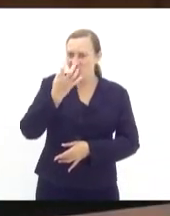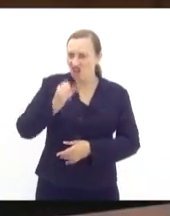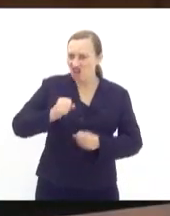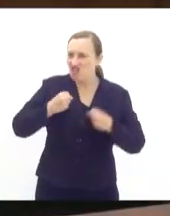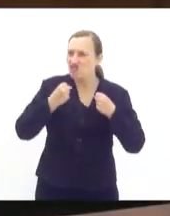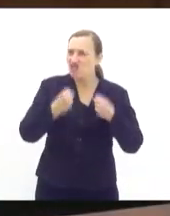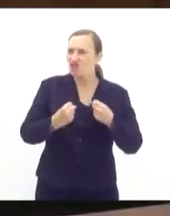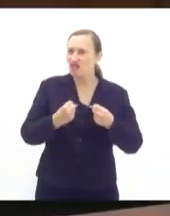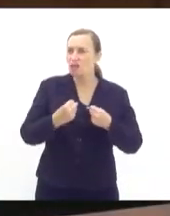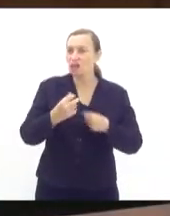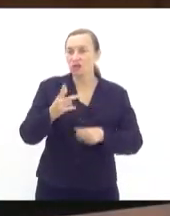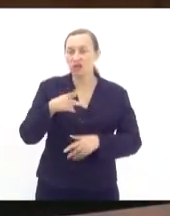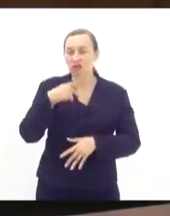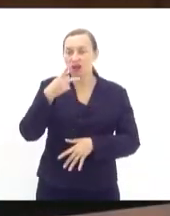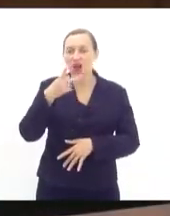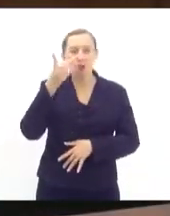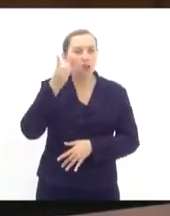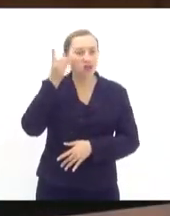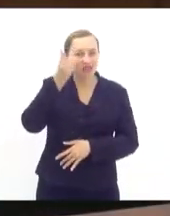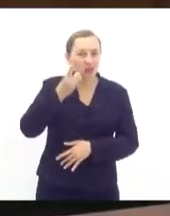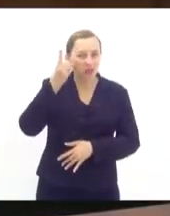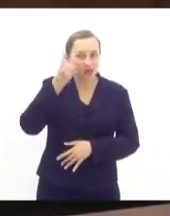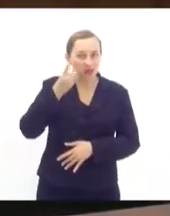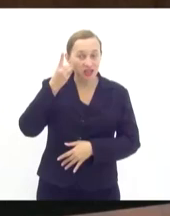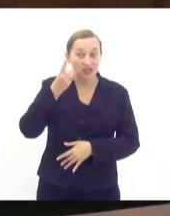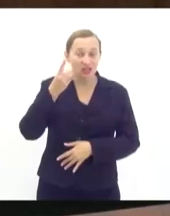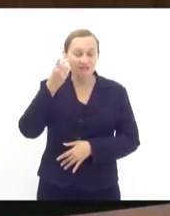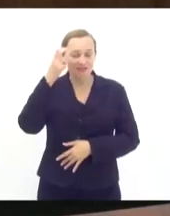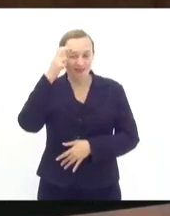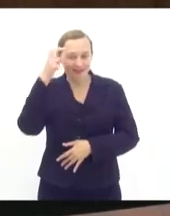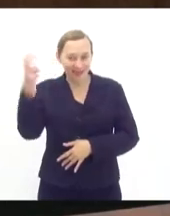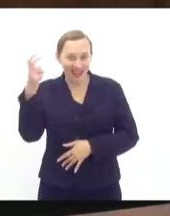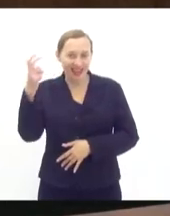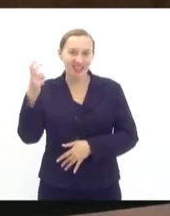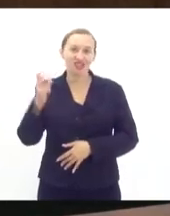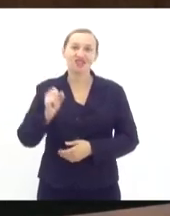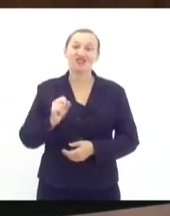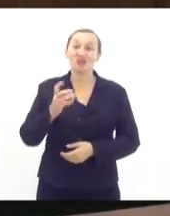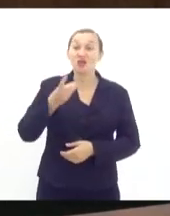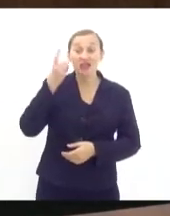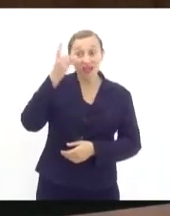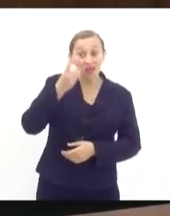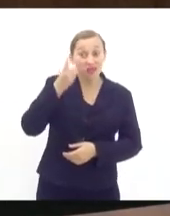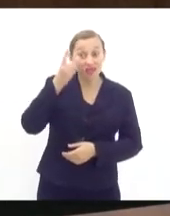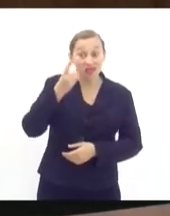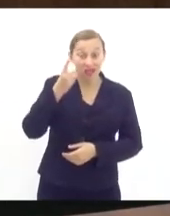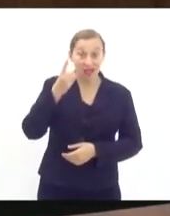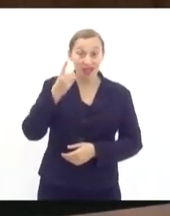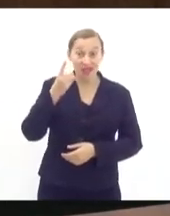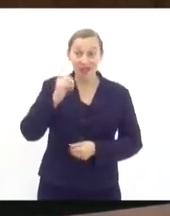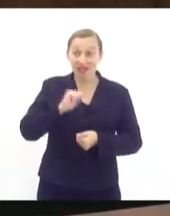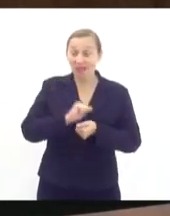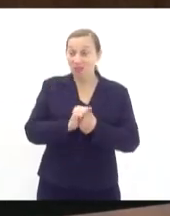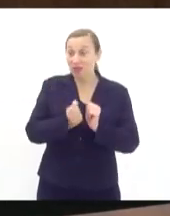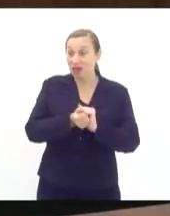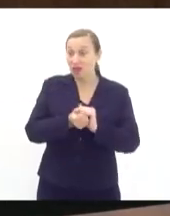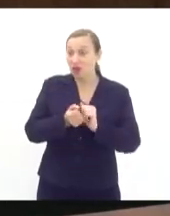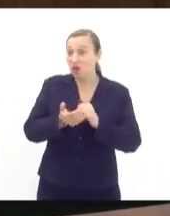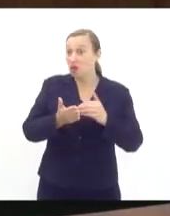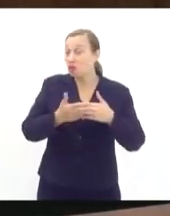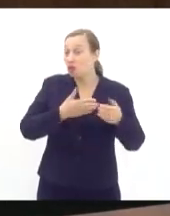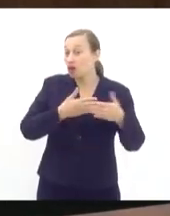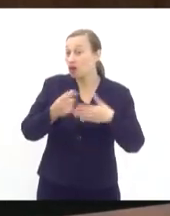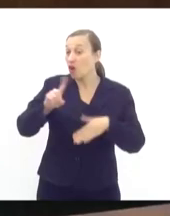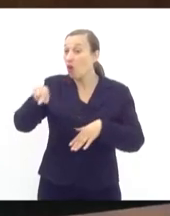nas suas posições uma deputada muito inteligente e uma deputada que está apta como as outras daqui